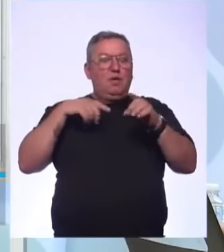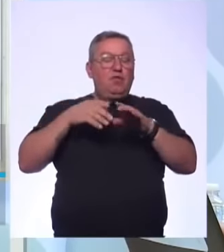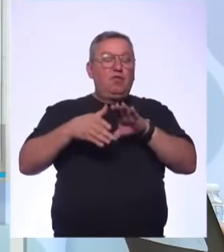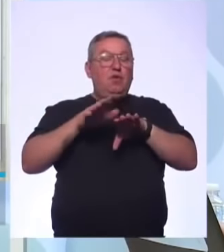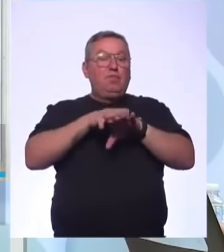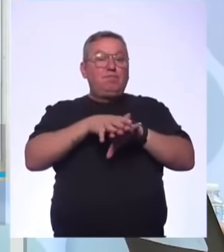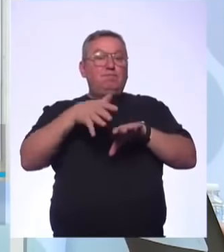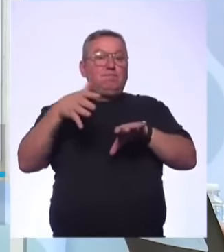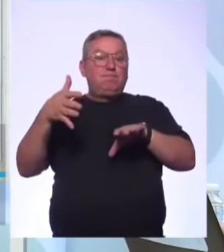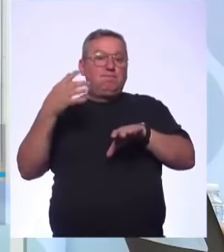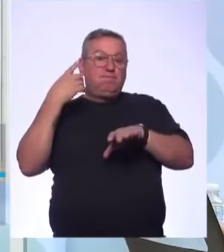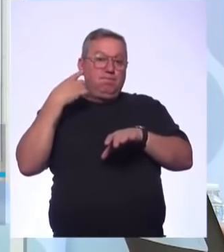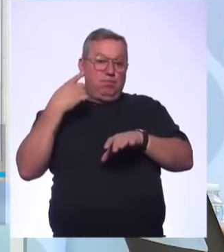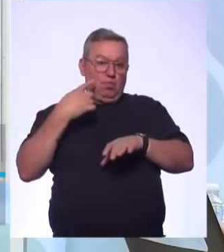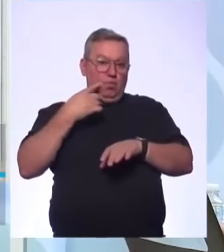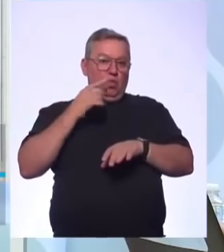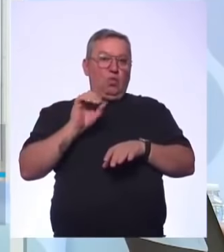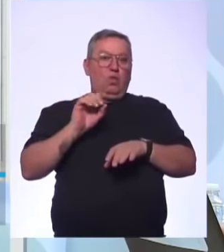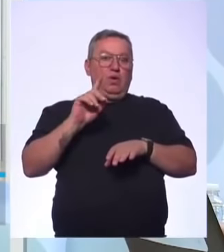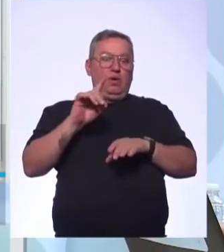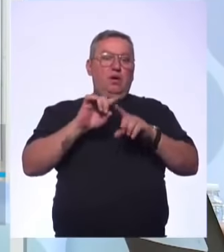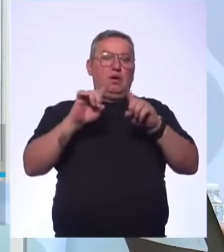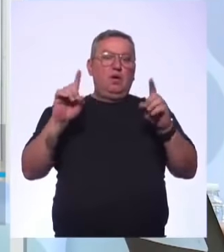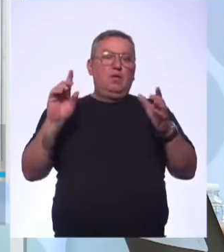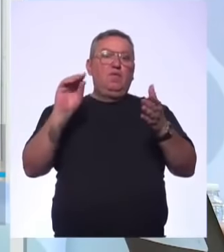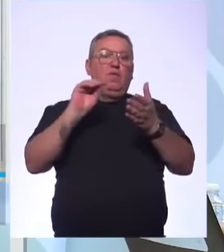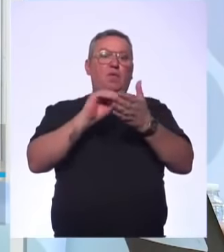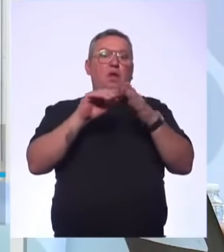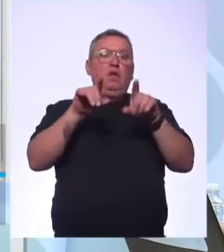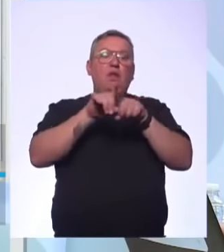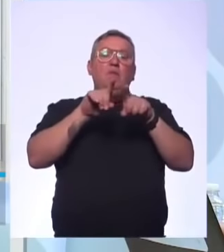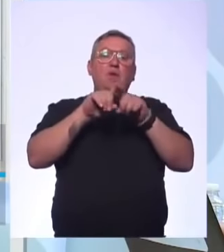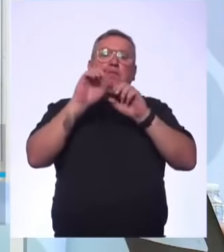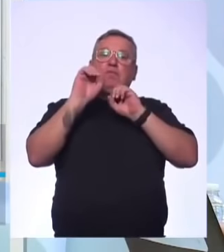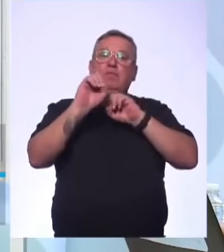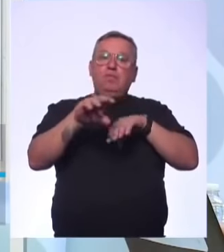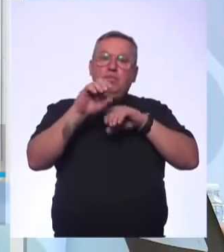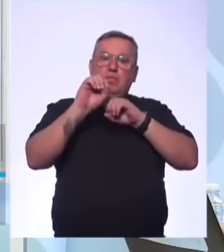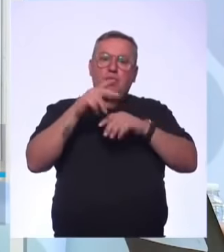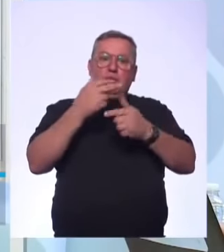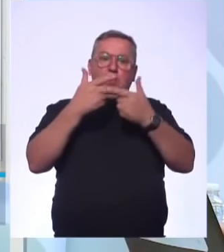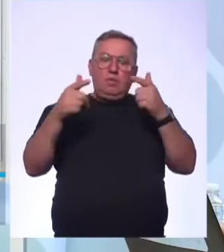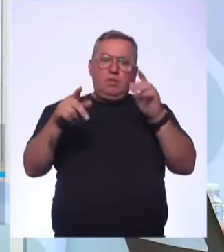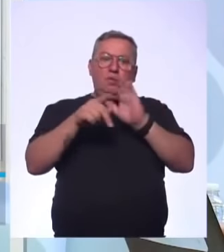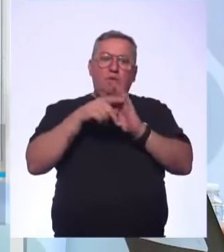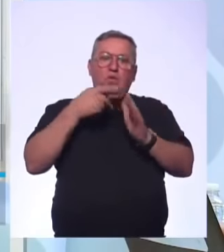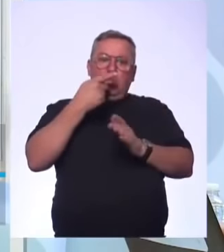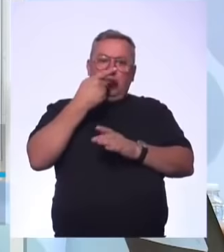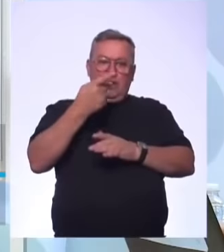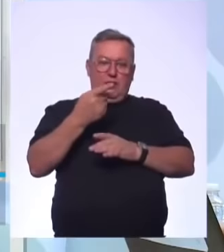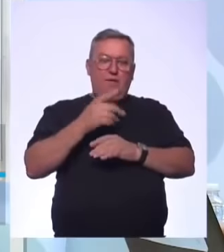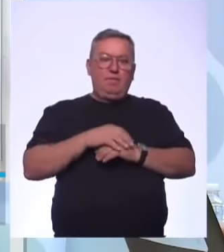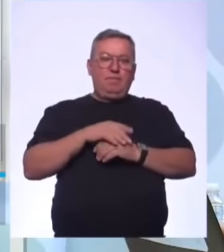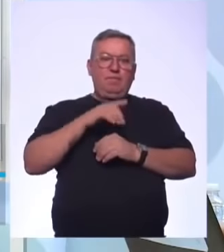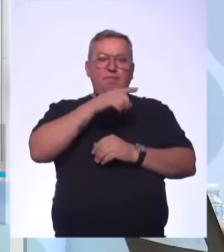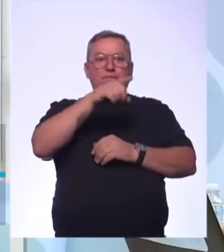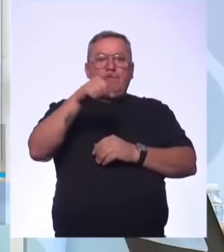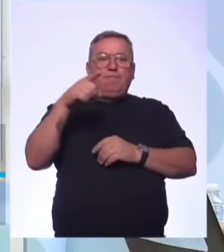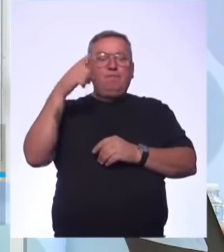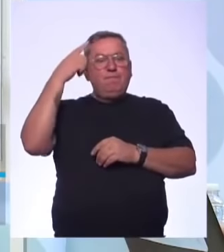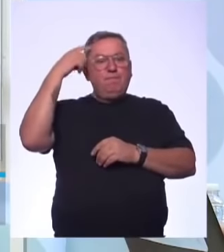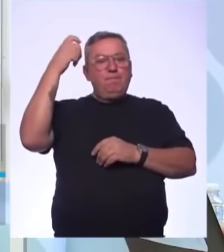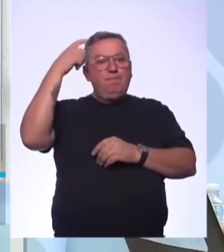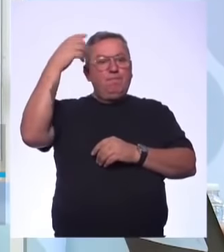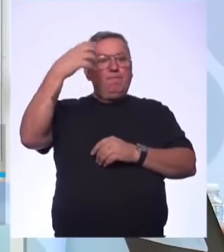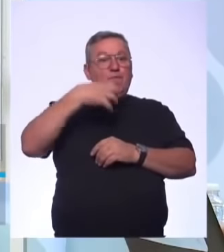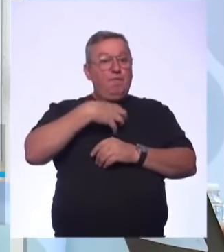os alunos com deficiência, tá? Então, eu vou colocar aqui e vou ensinar algumas coisinhas sobre pronúncia para vocês. E vocês vão criar a